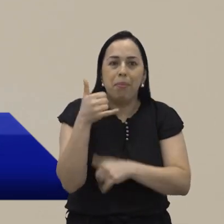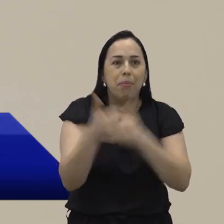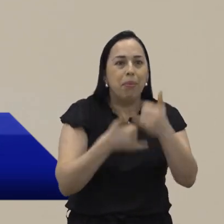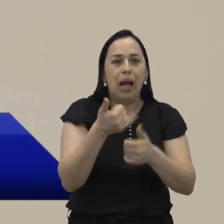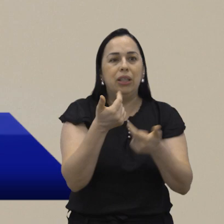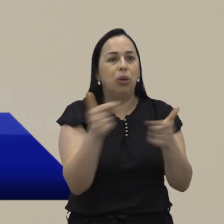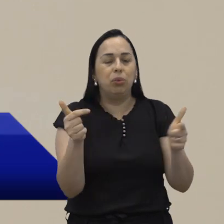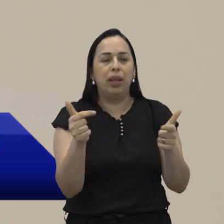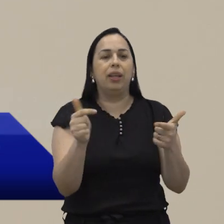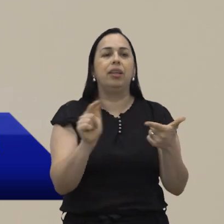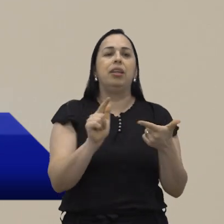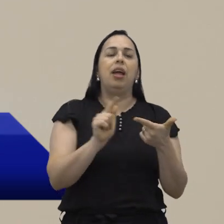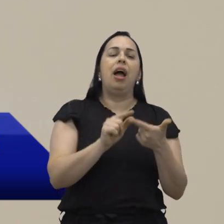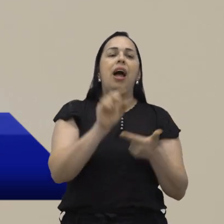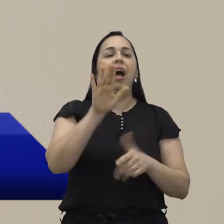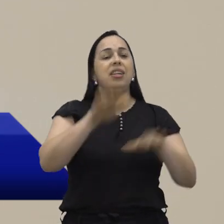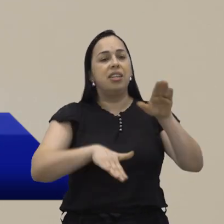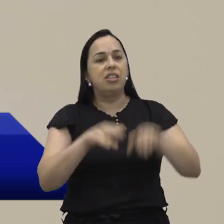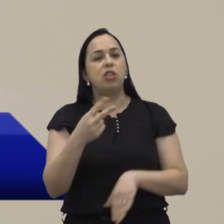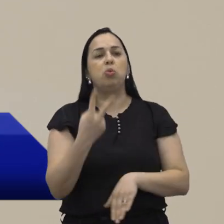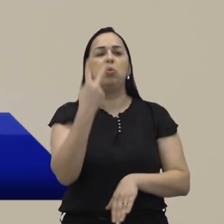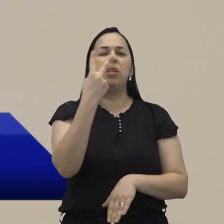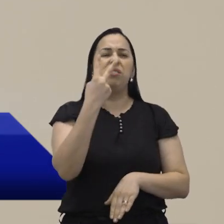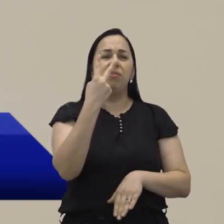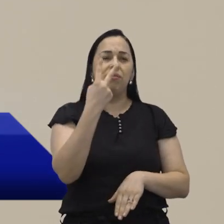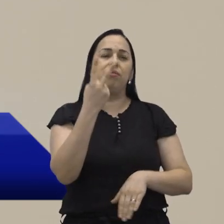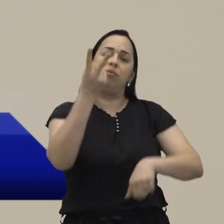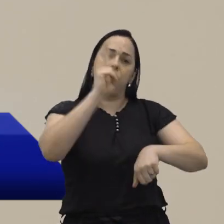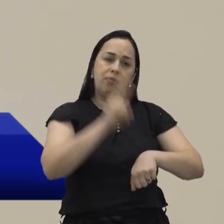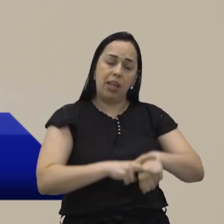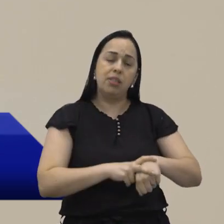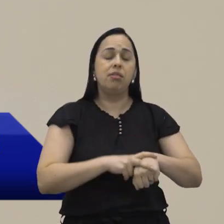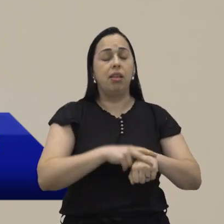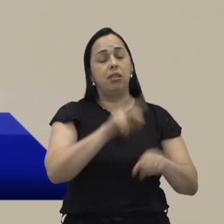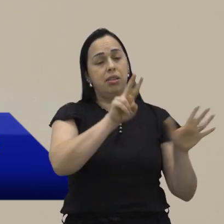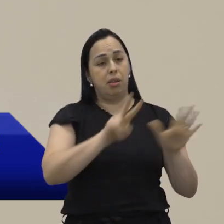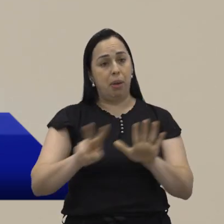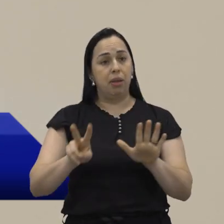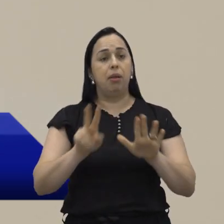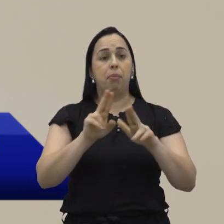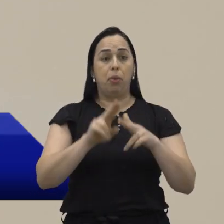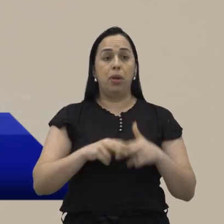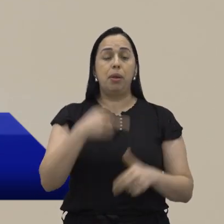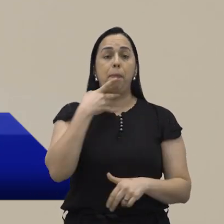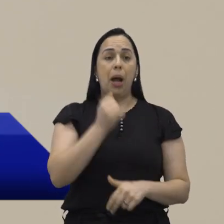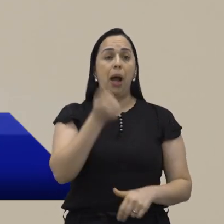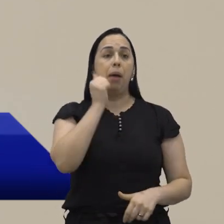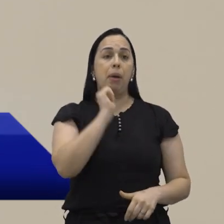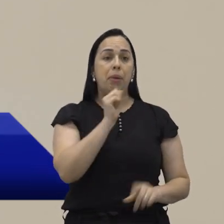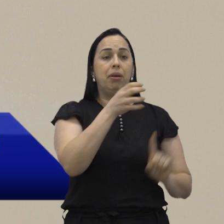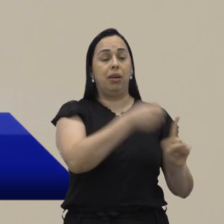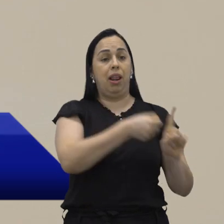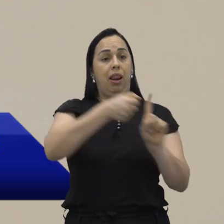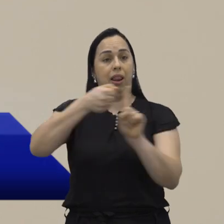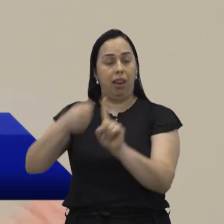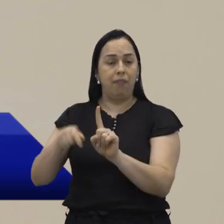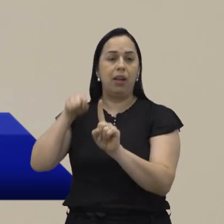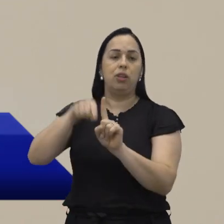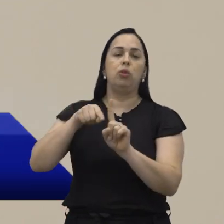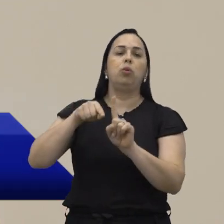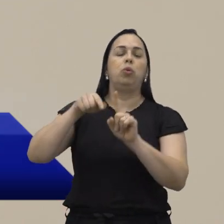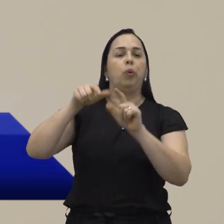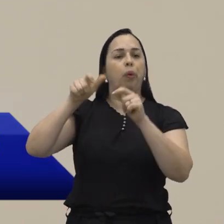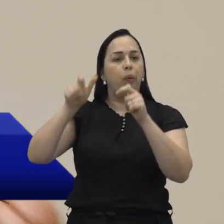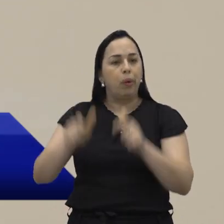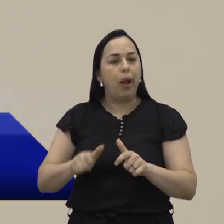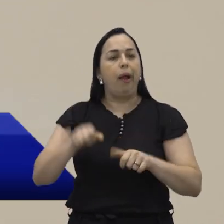de parque, geralmente a atividade física é 2 vezes por semana, então depende um pouco mais do empenho dos pais, às vezes de colocar a criança